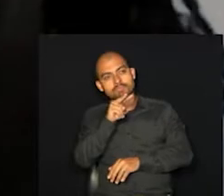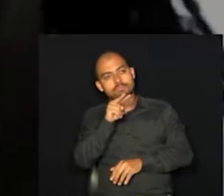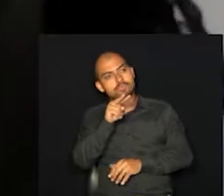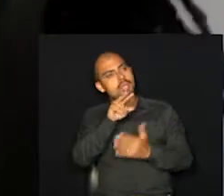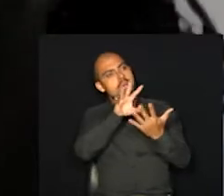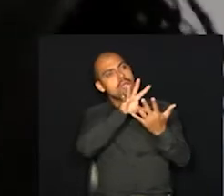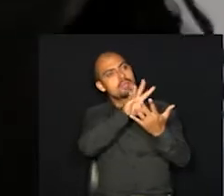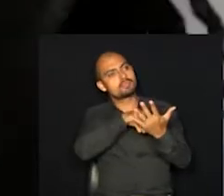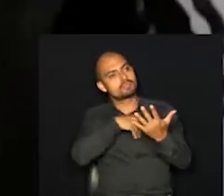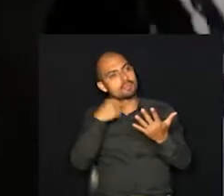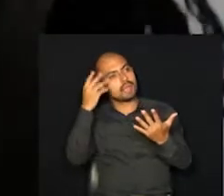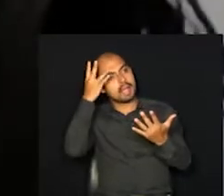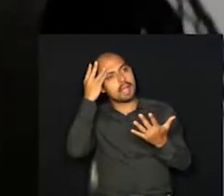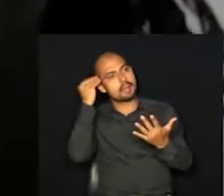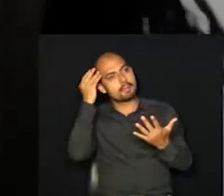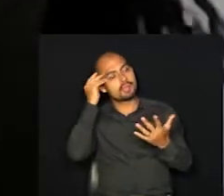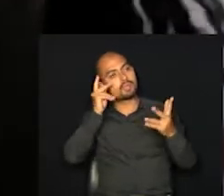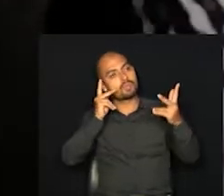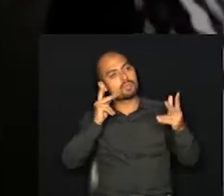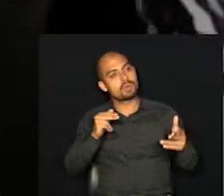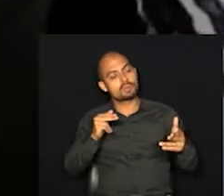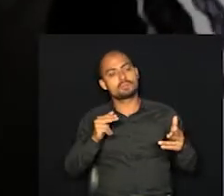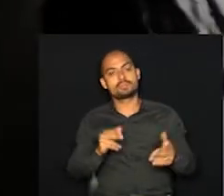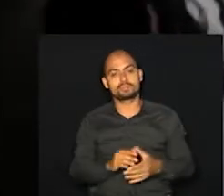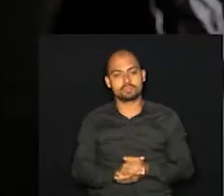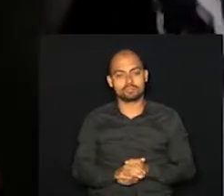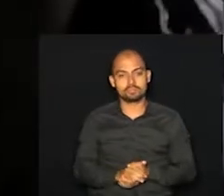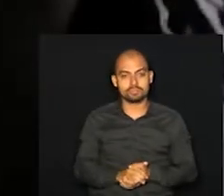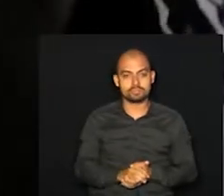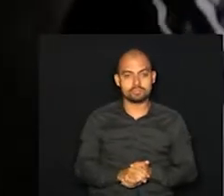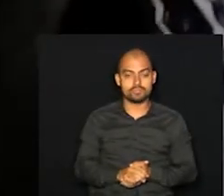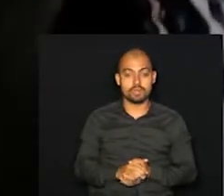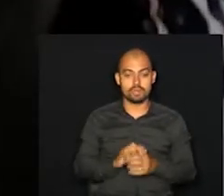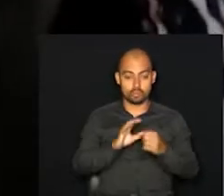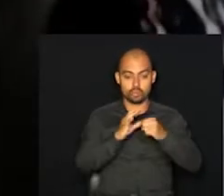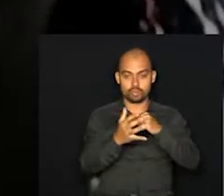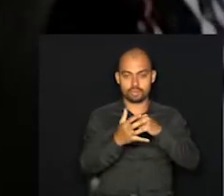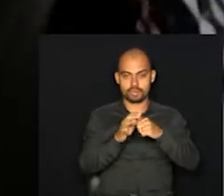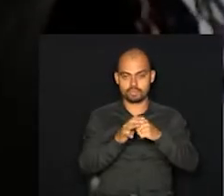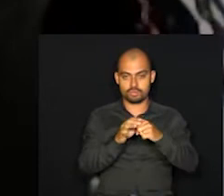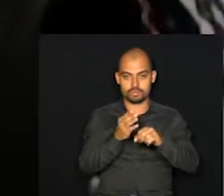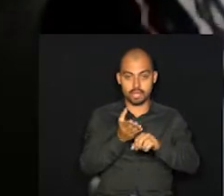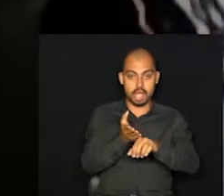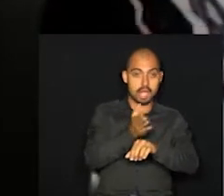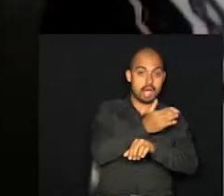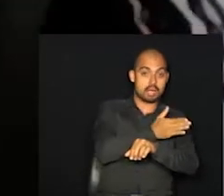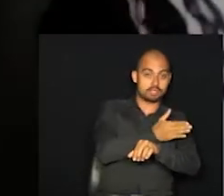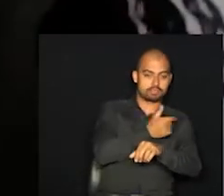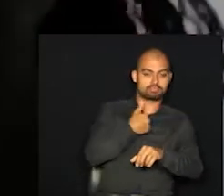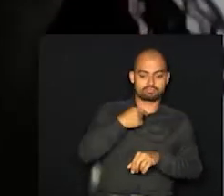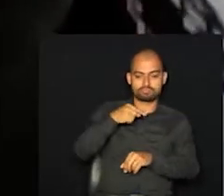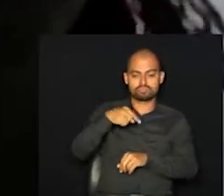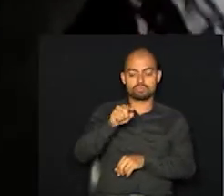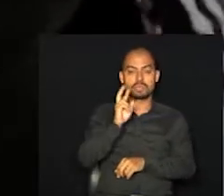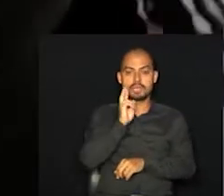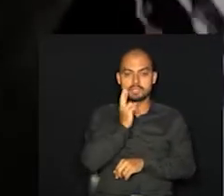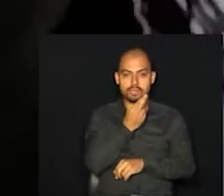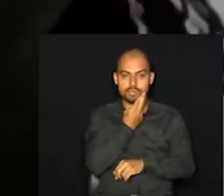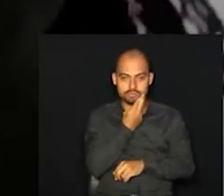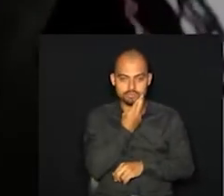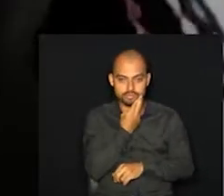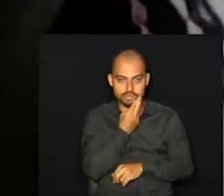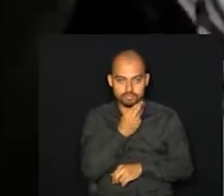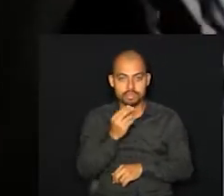meu. Outro dia, por exemplo, eu estava no antes da pandemia, eu estava num restaurante e uma menininha saiu da mesa